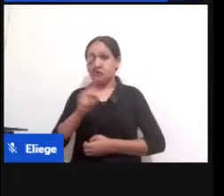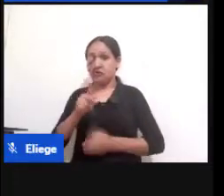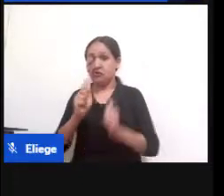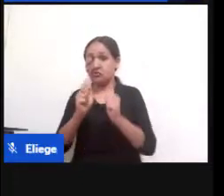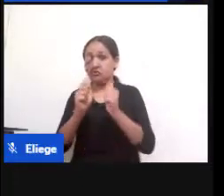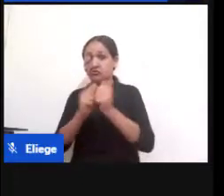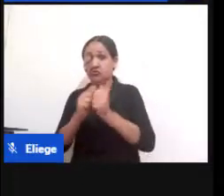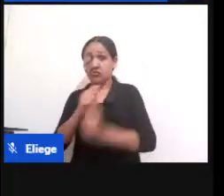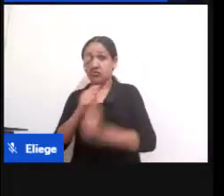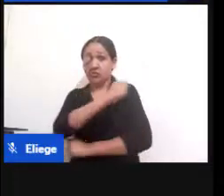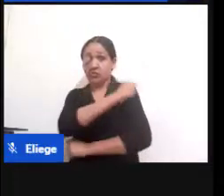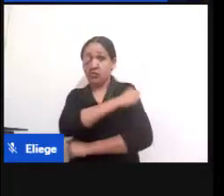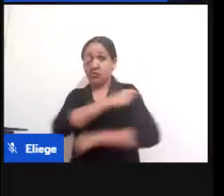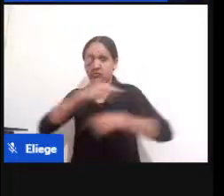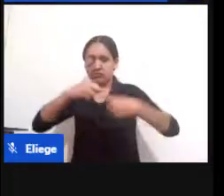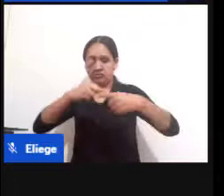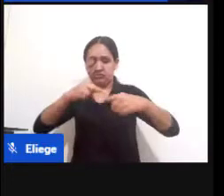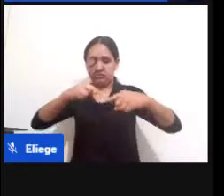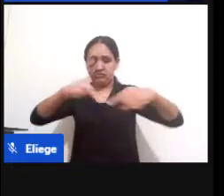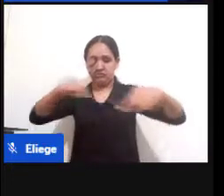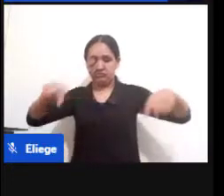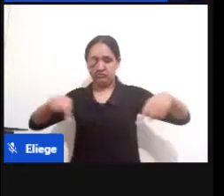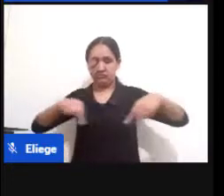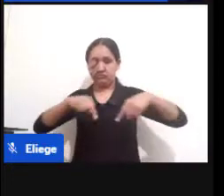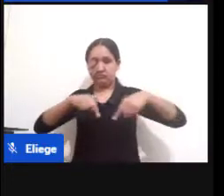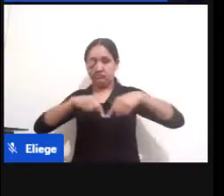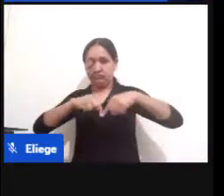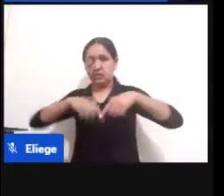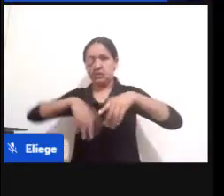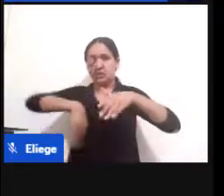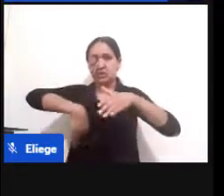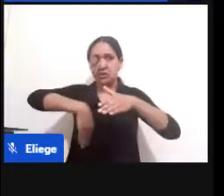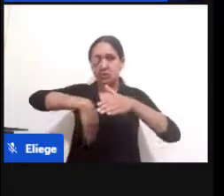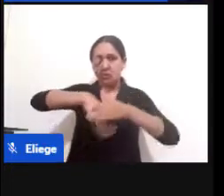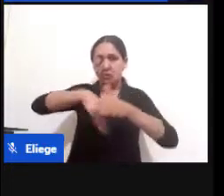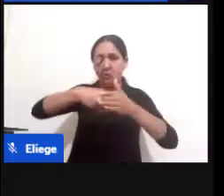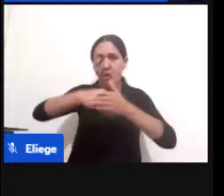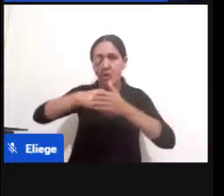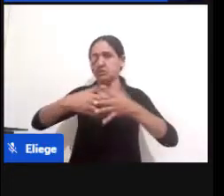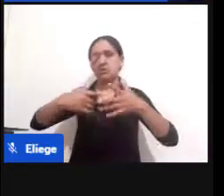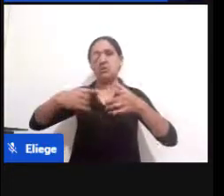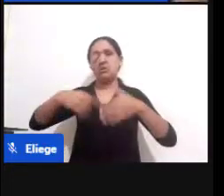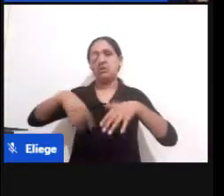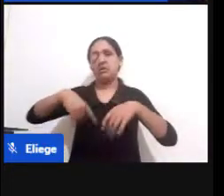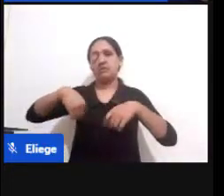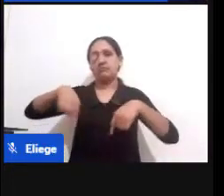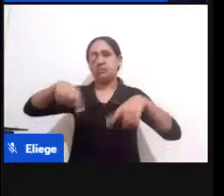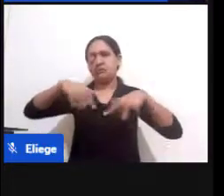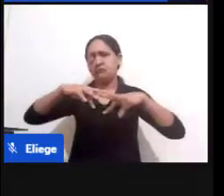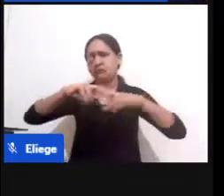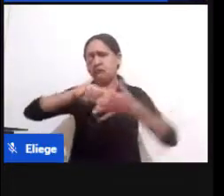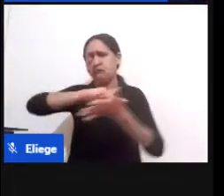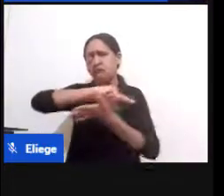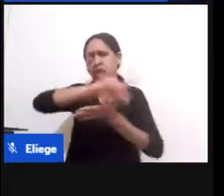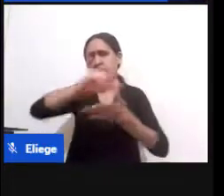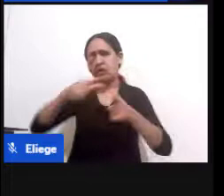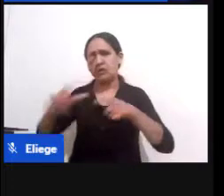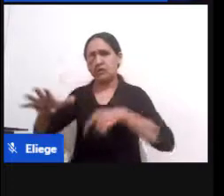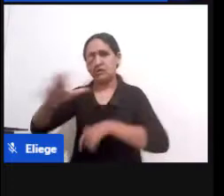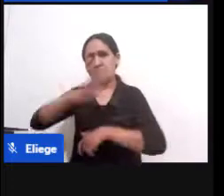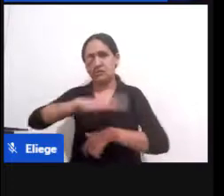aula, na quadra, no pátio, no parque. Desde a